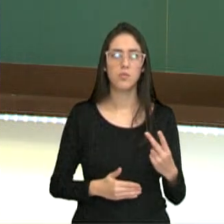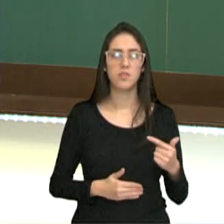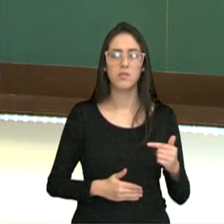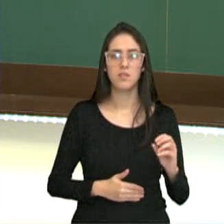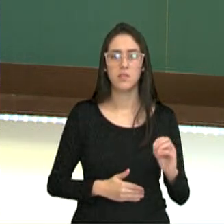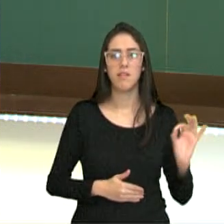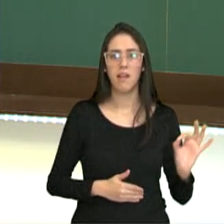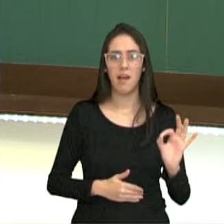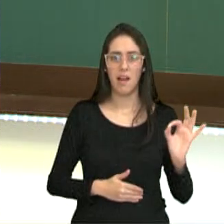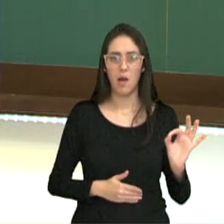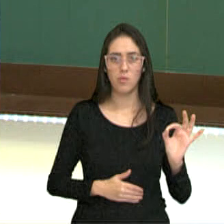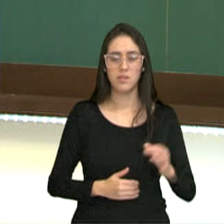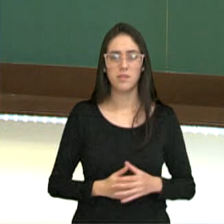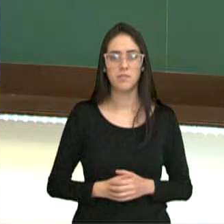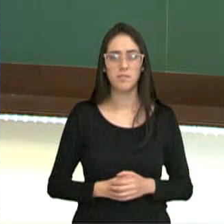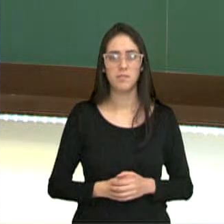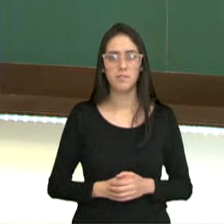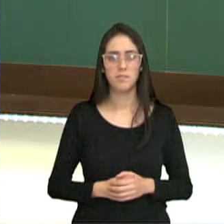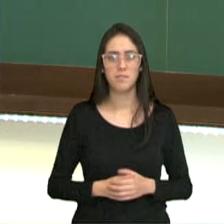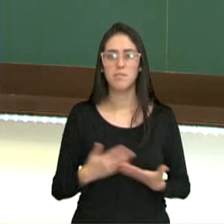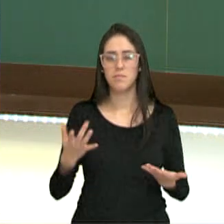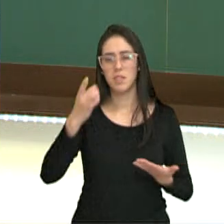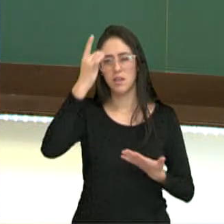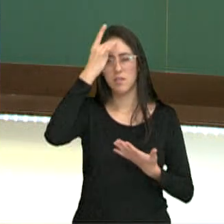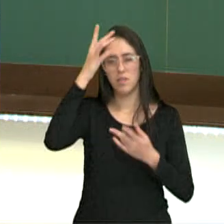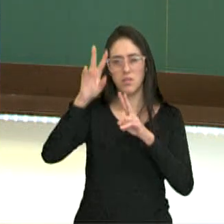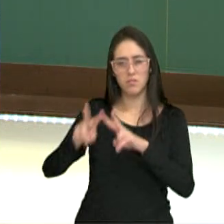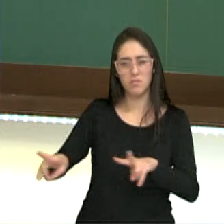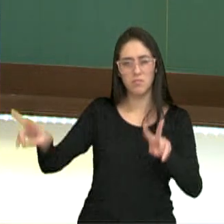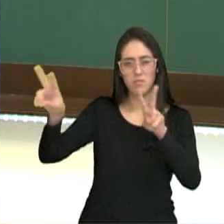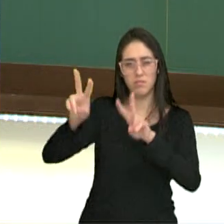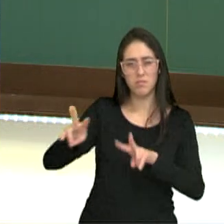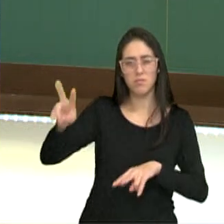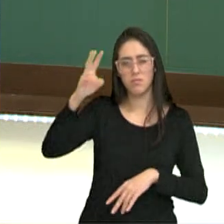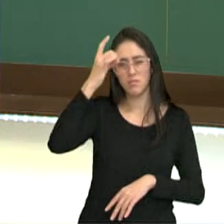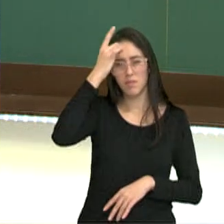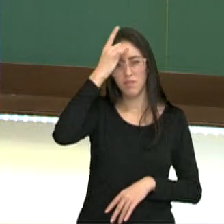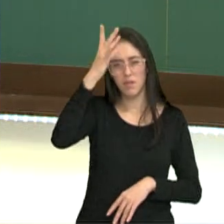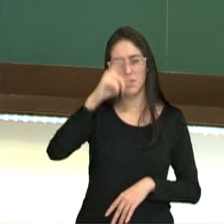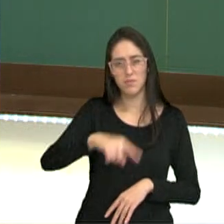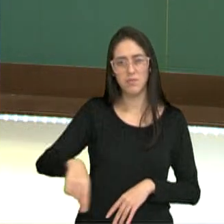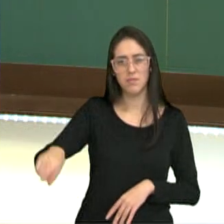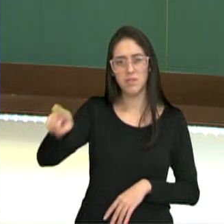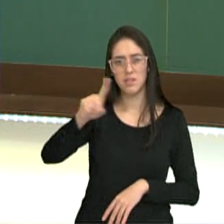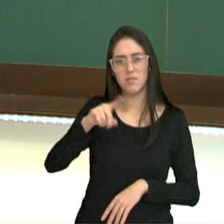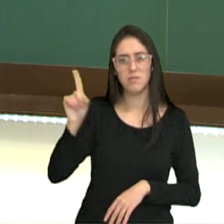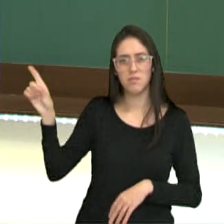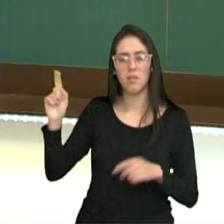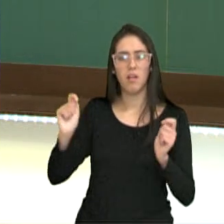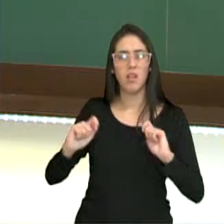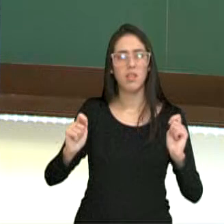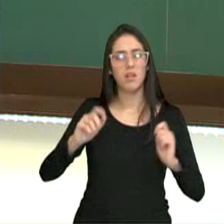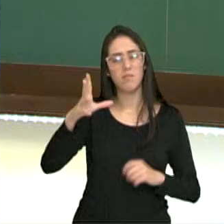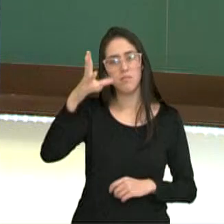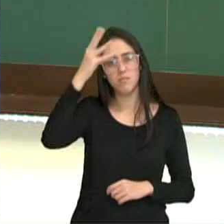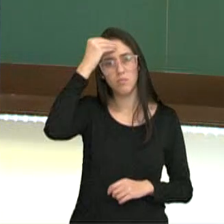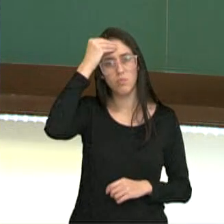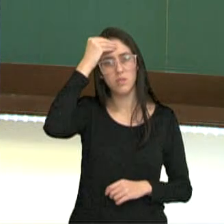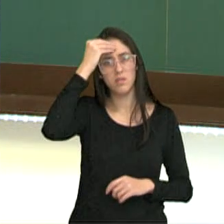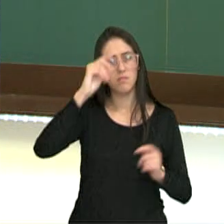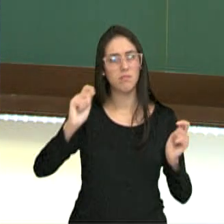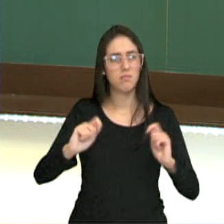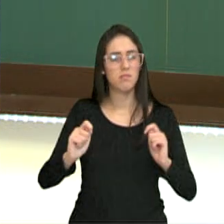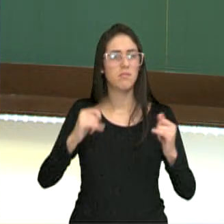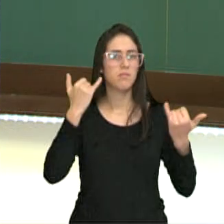270 graus. Bem fácil também, através do círculo, a gente memorizar